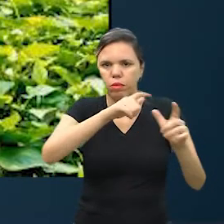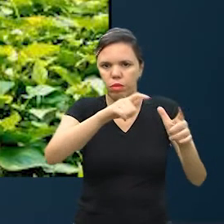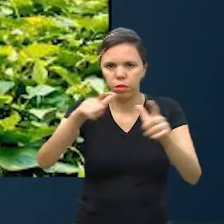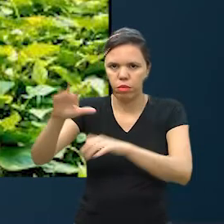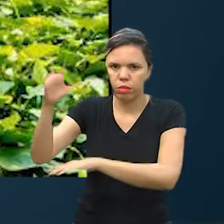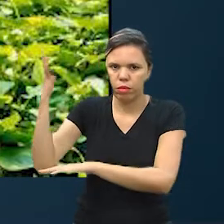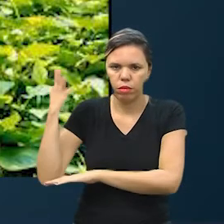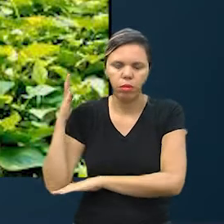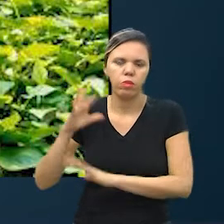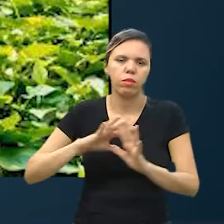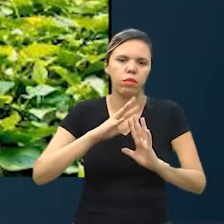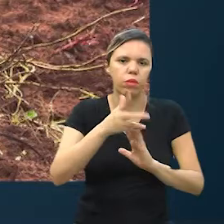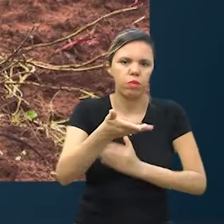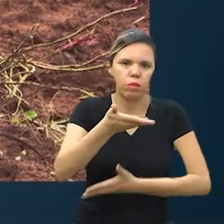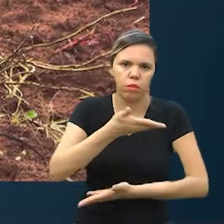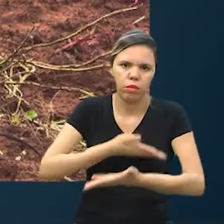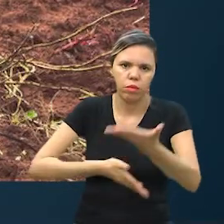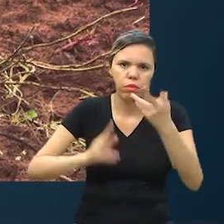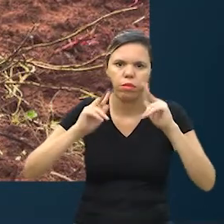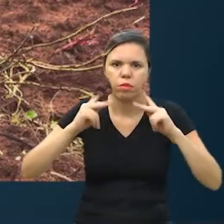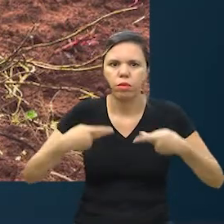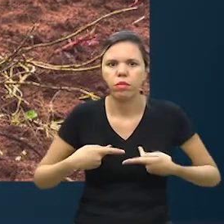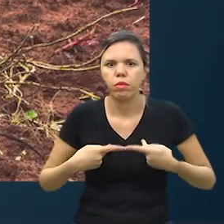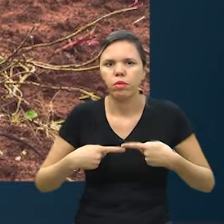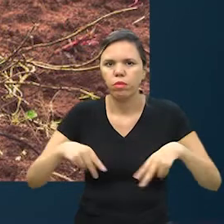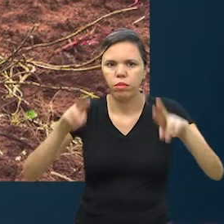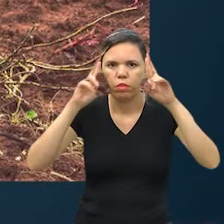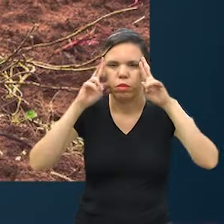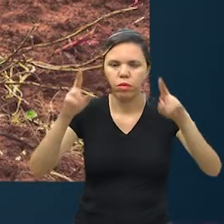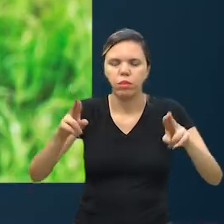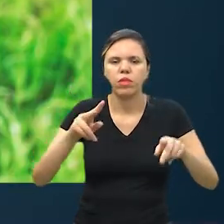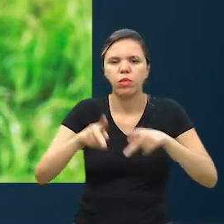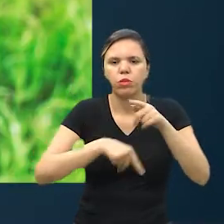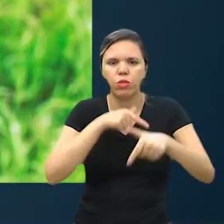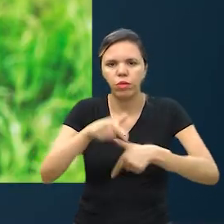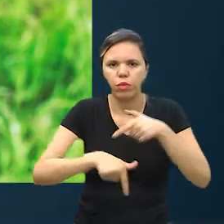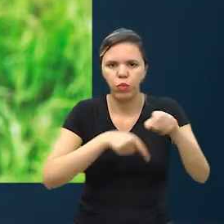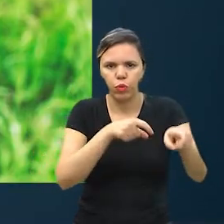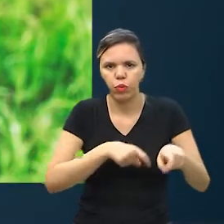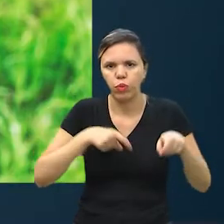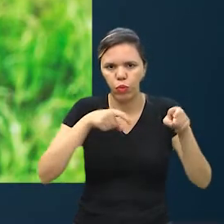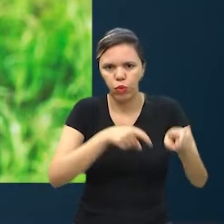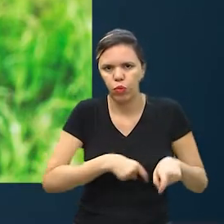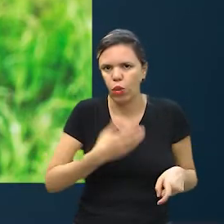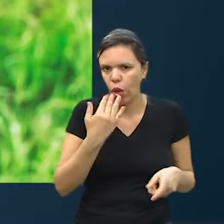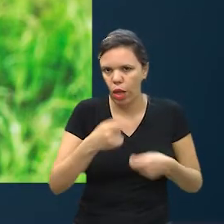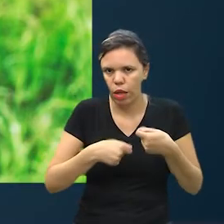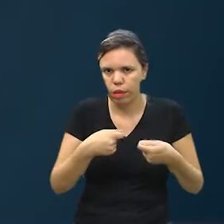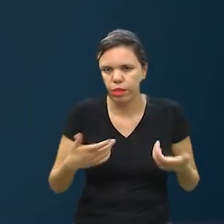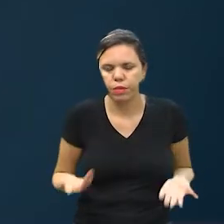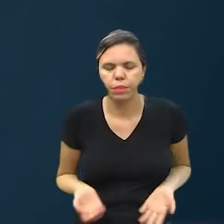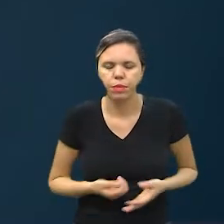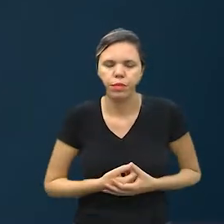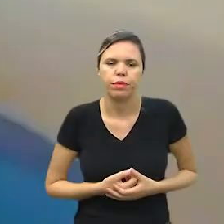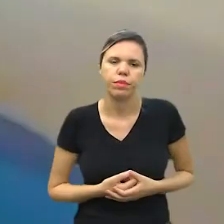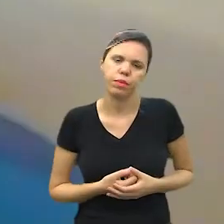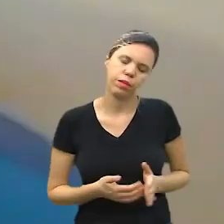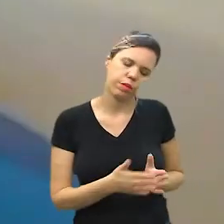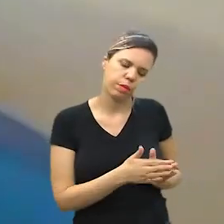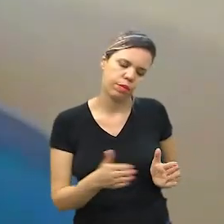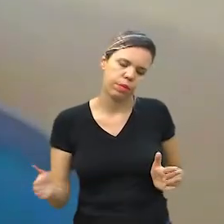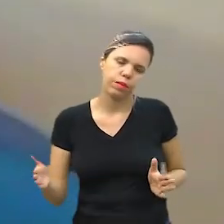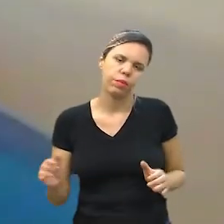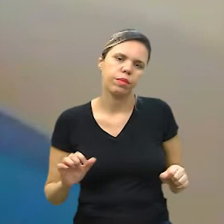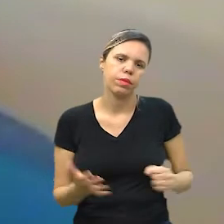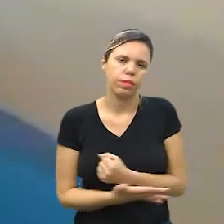ambiente, respeitar as boas relações humanas, respeitar quem está no campo, né, produzindo o nosso alimento, e